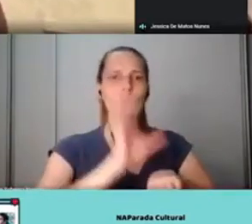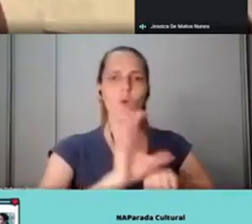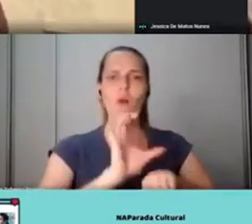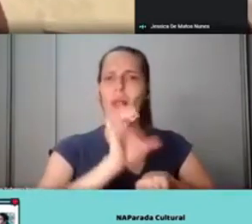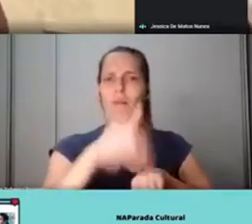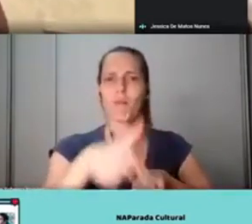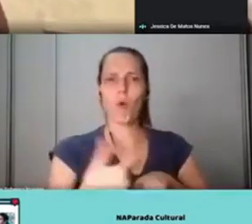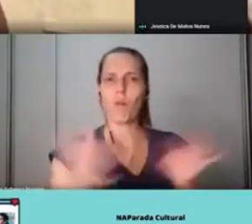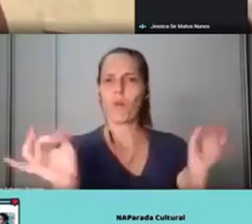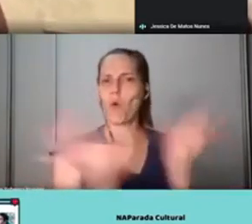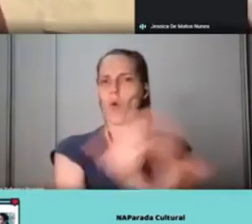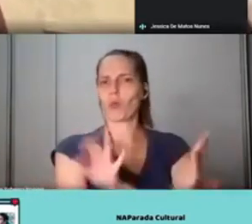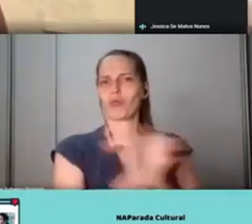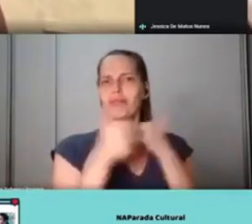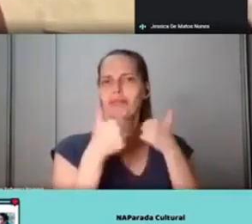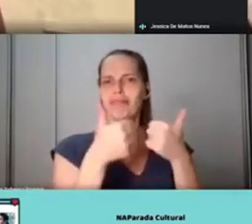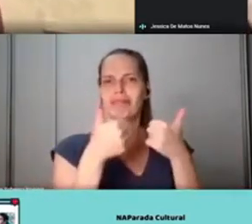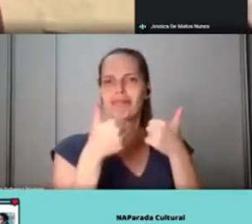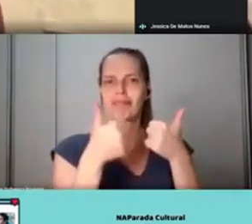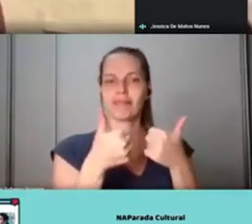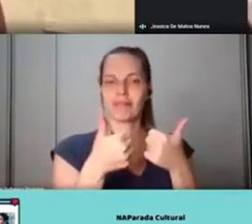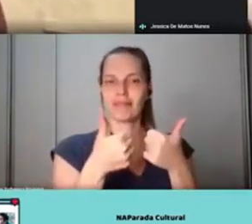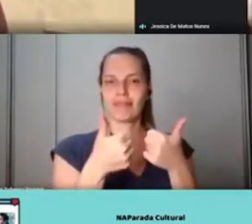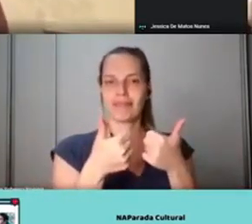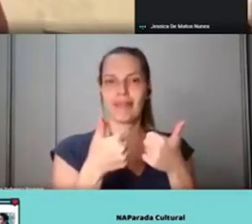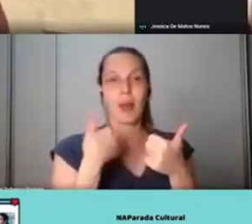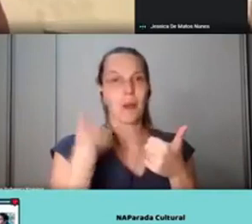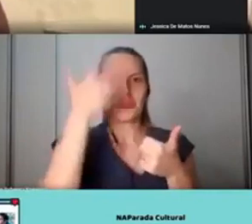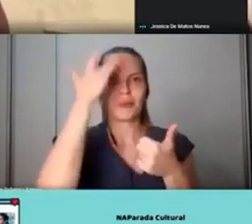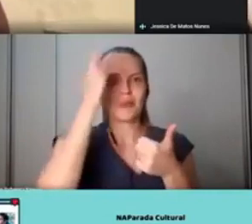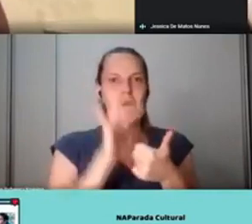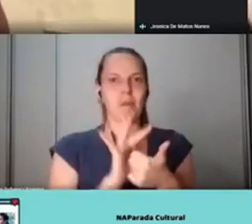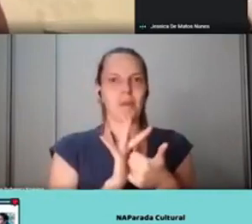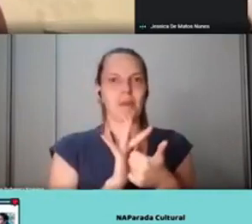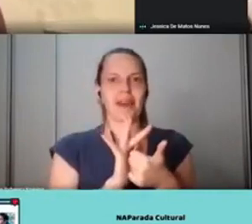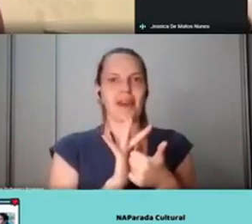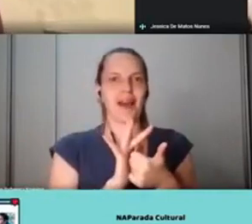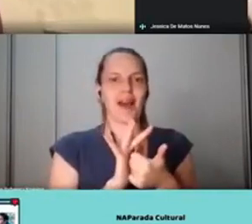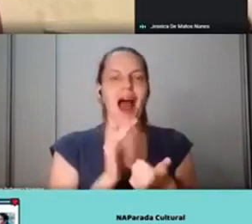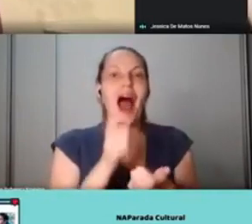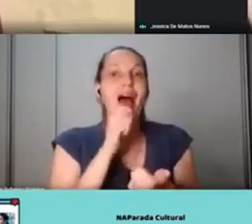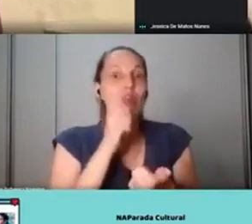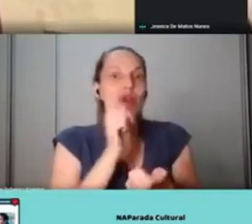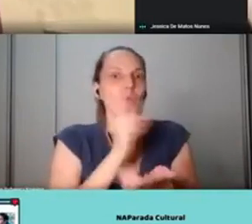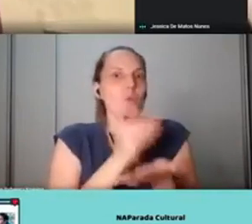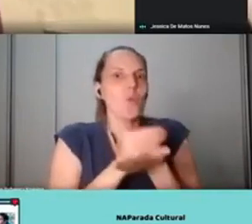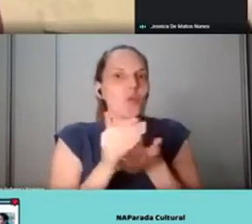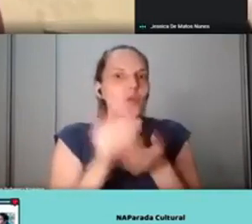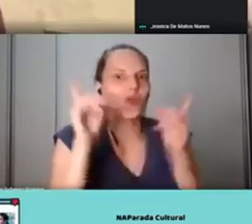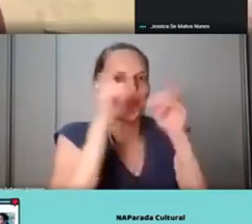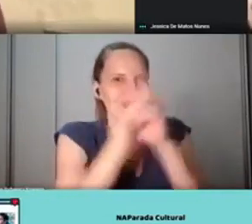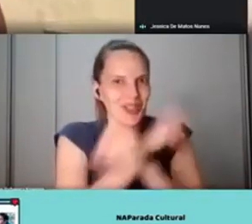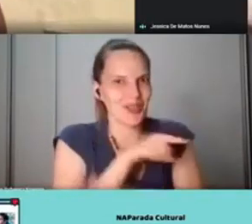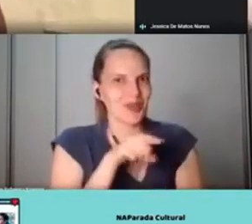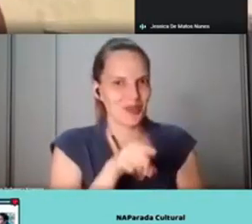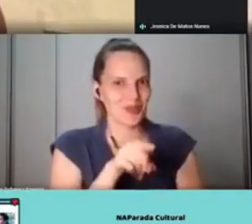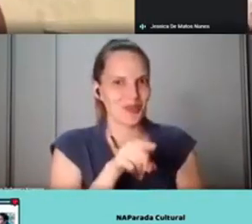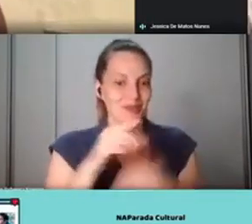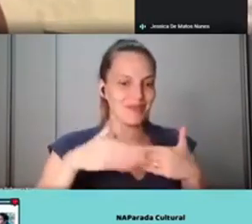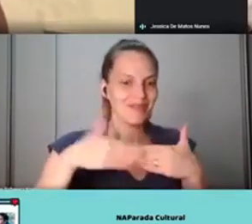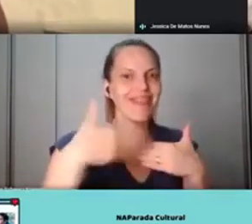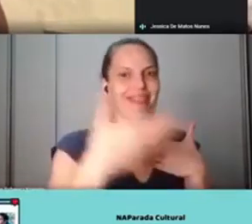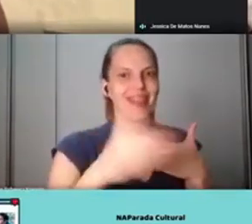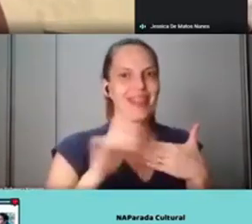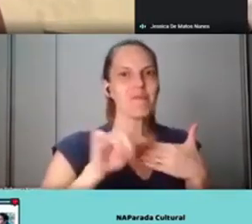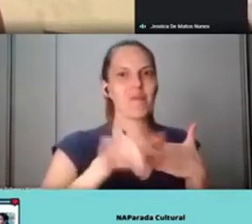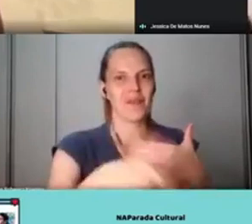né? E mal tinha começado a peleia. Então, aí tu te forma e já